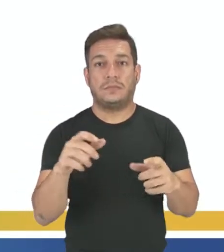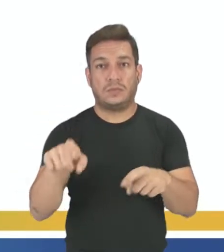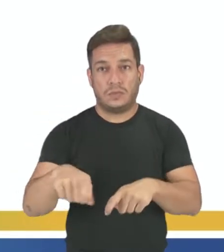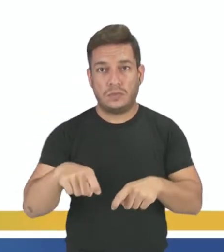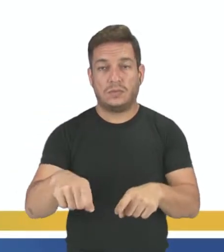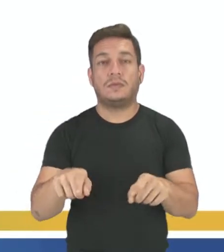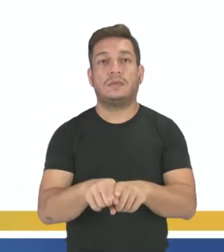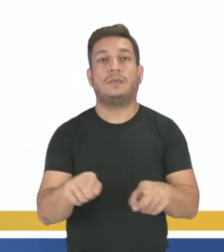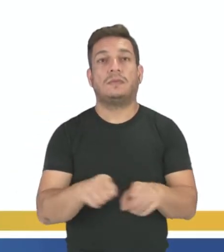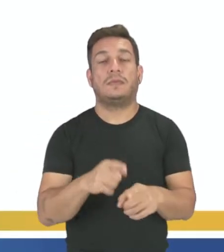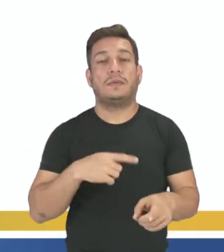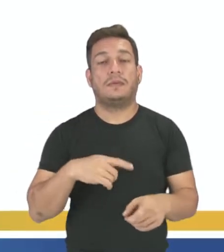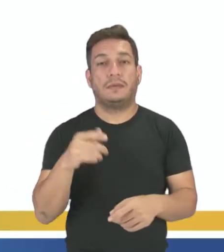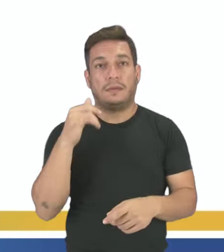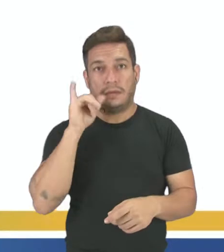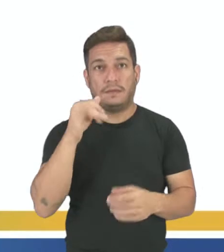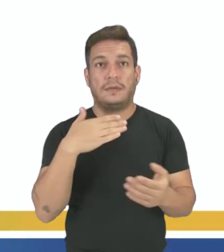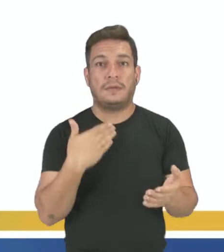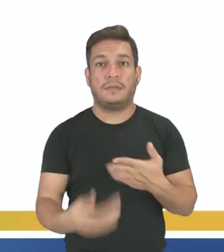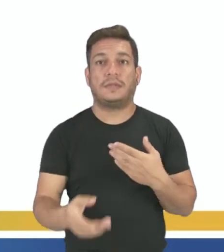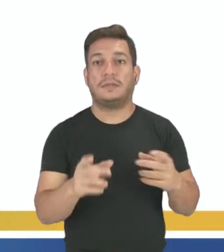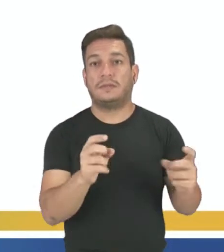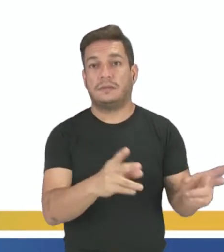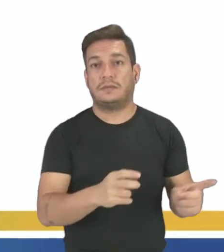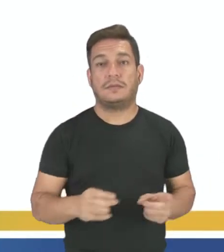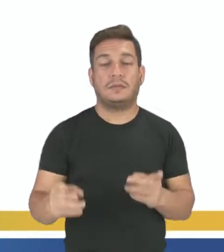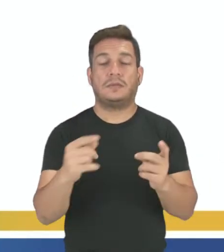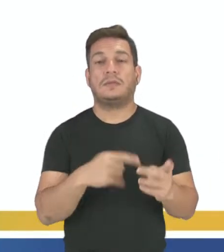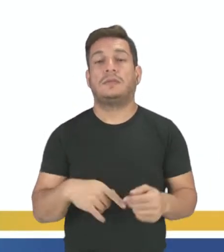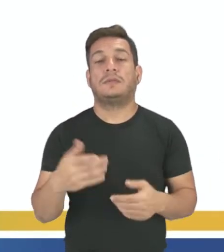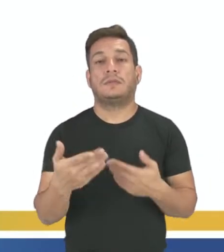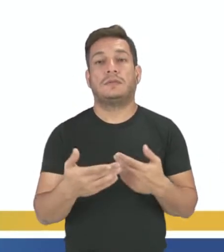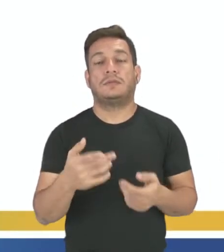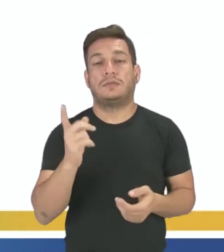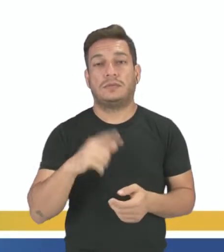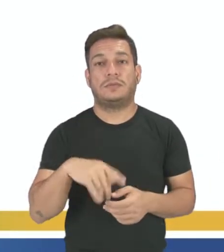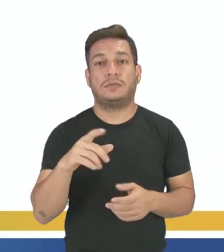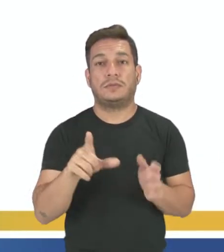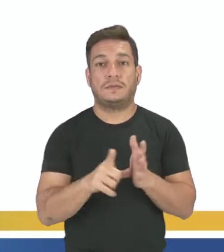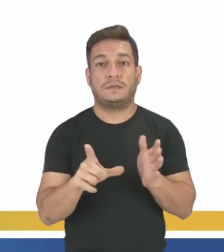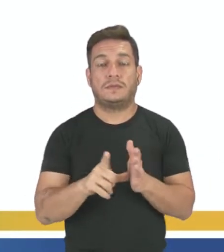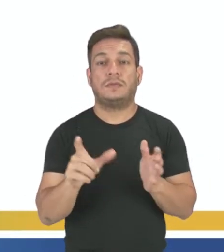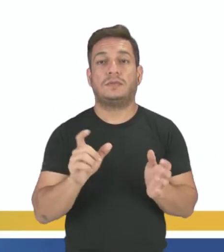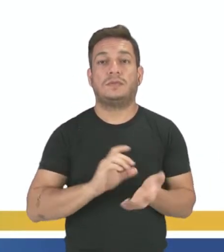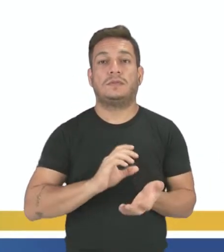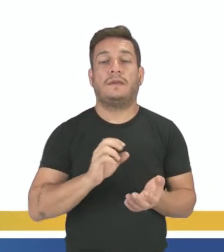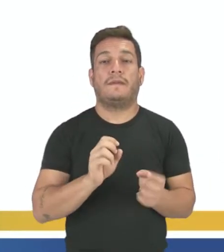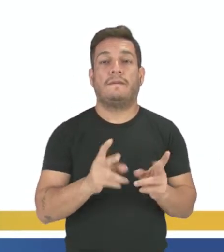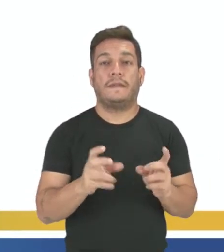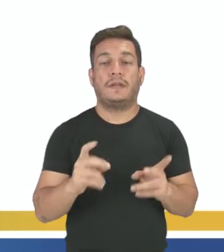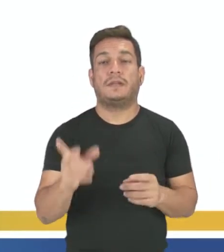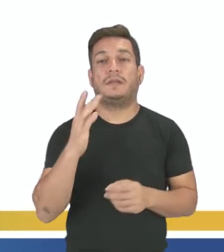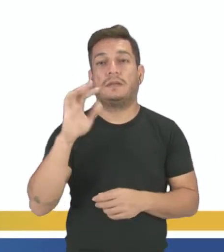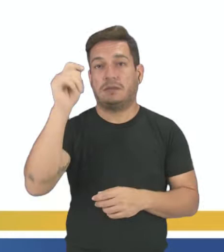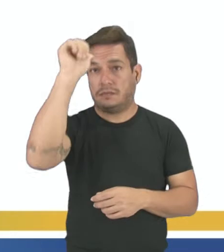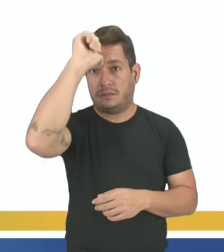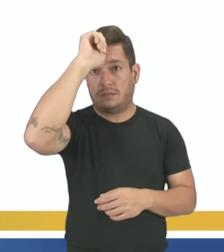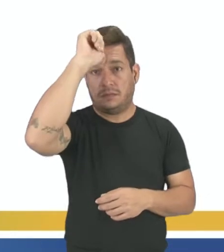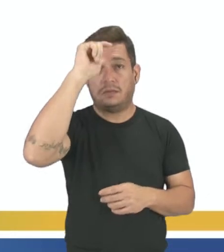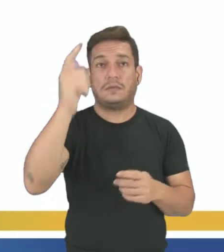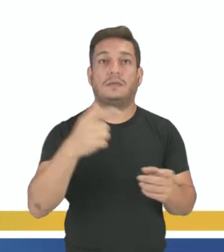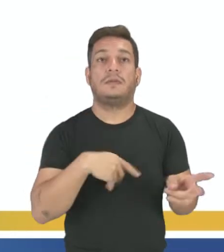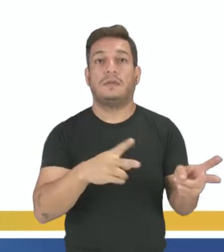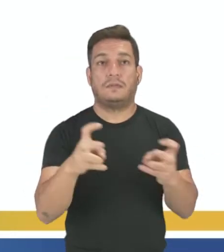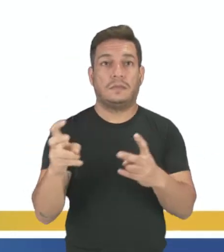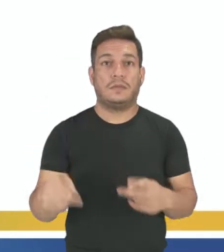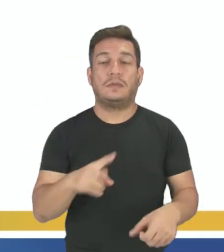compensar as sucessivas perdas mercantis do comércio com as Índias. Pelo sistema, o ônus da ocupação,